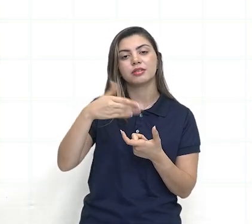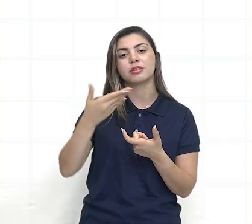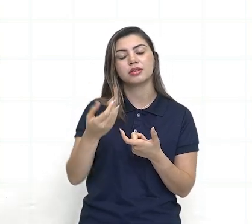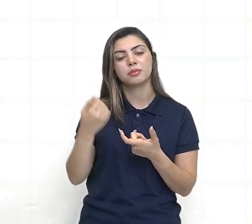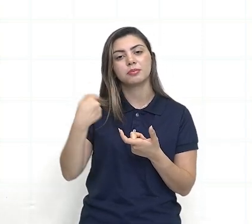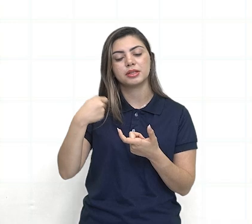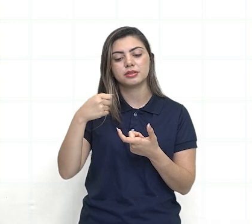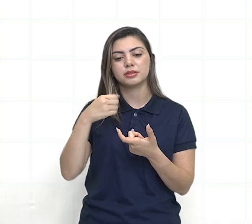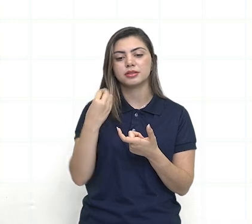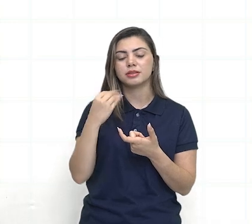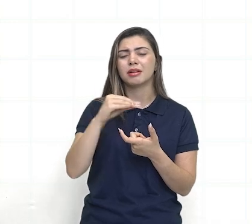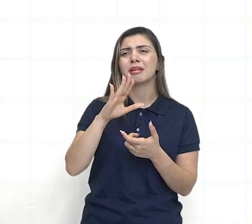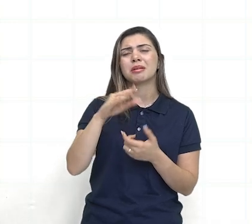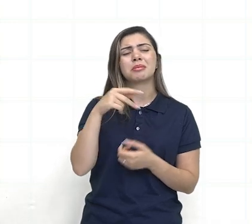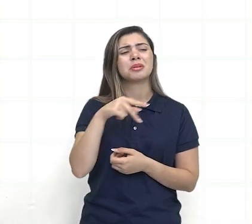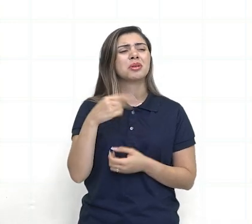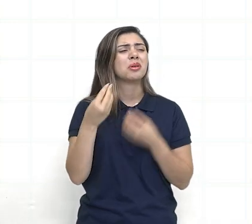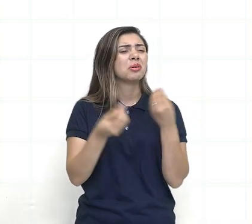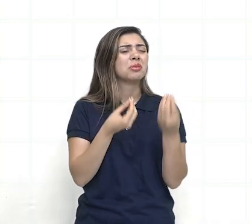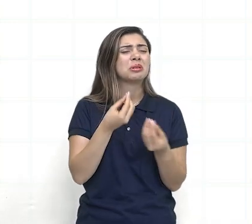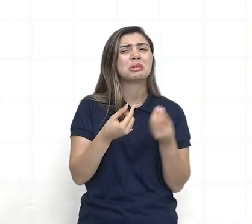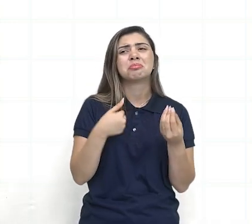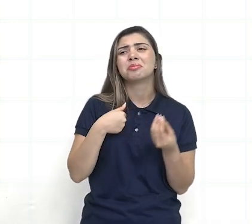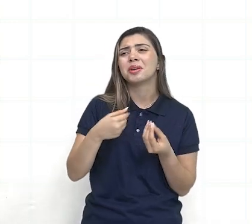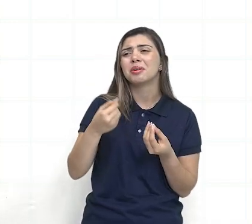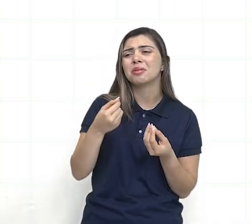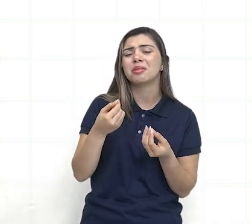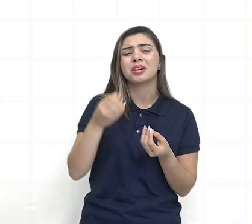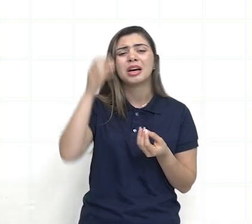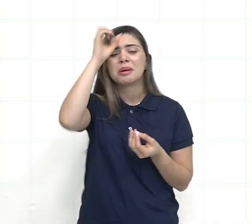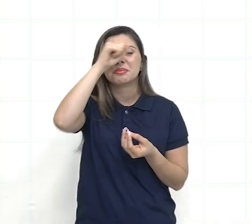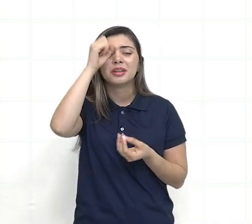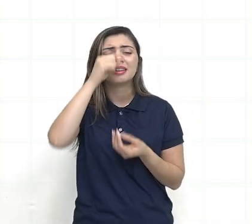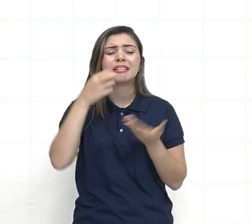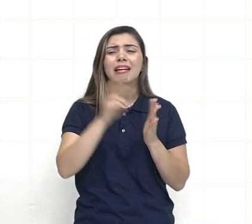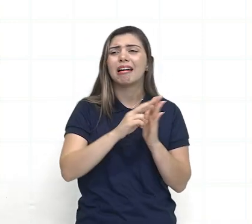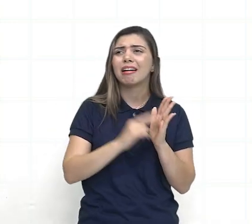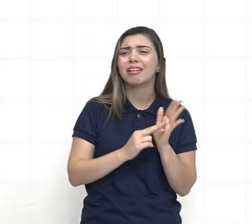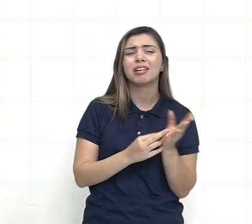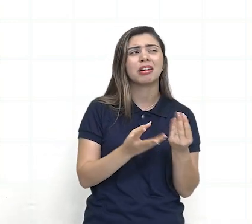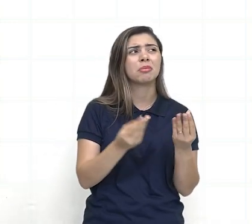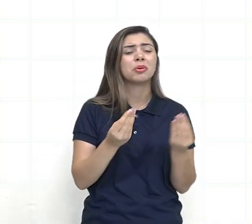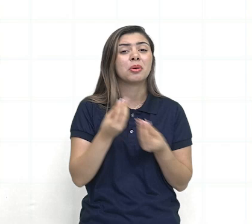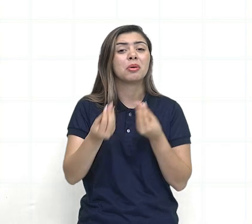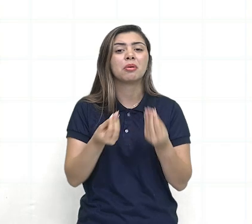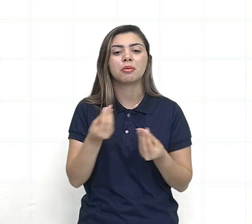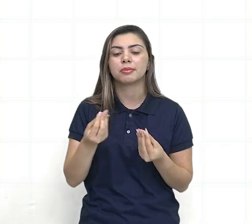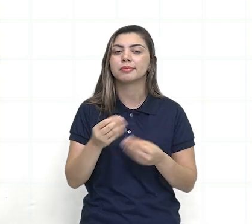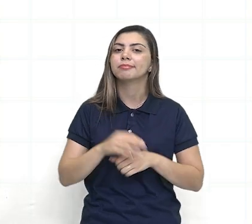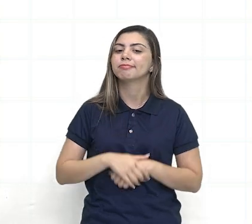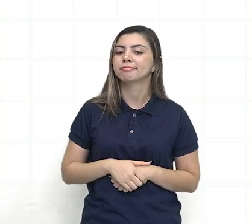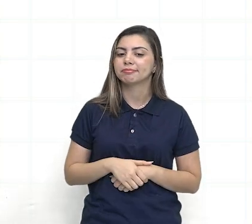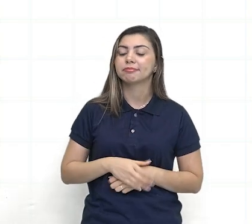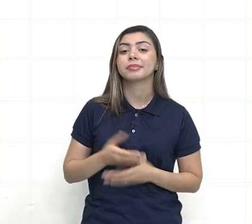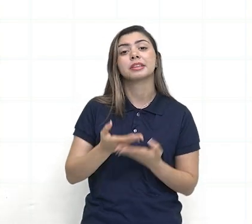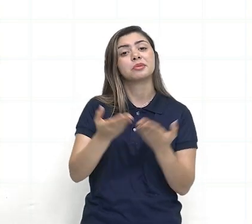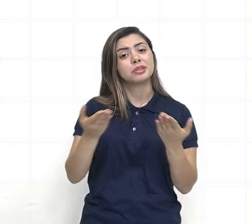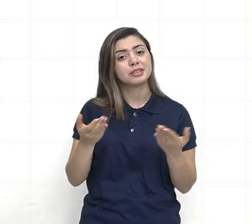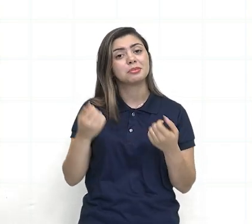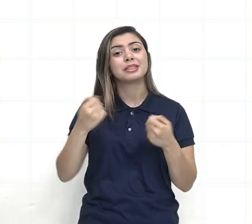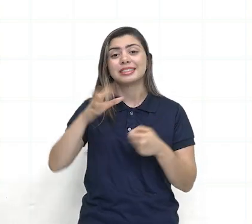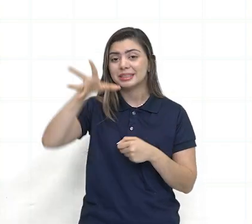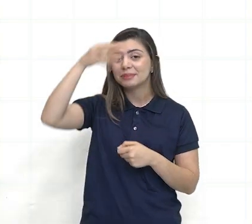Ah, professor, como é que eu faço para entender estas regras e aplicar? Essa aqui você vai ter